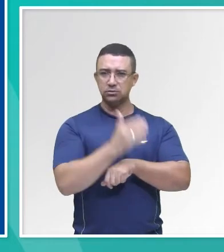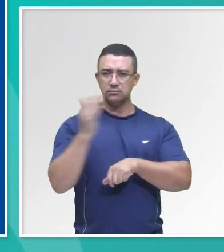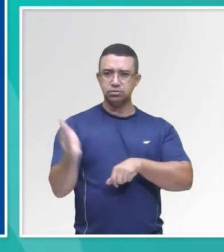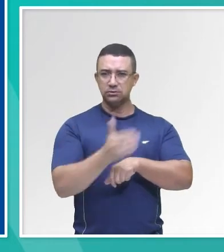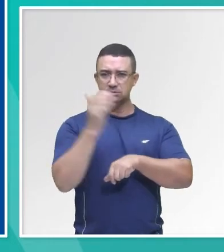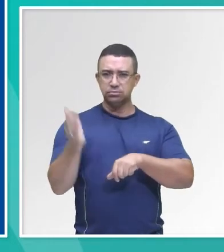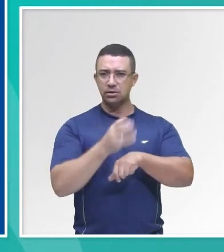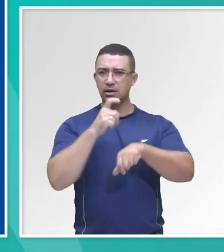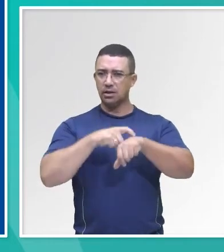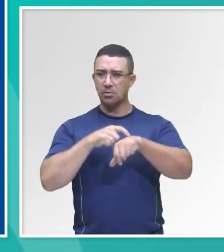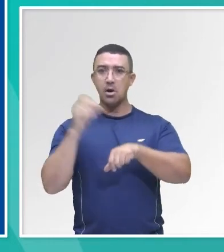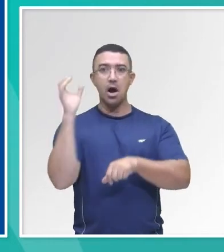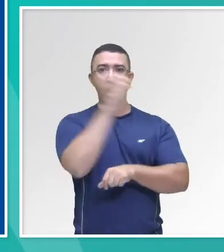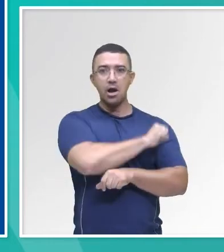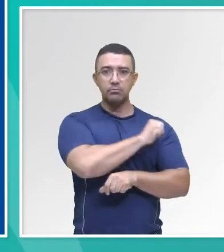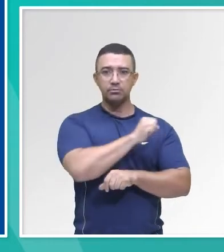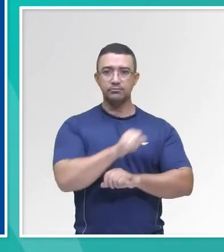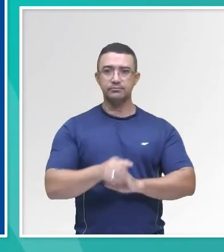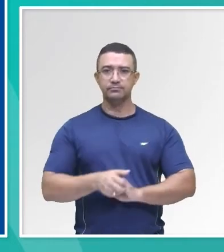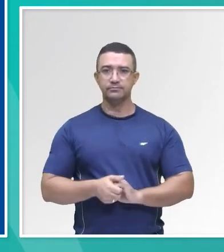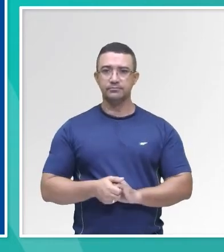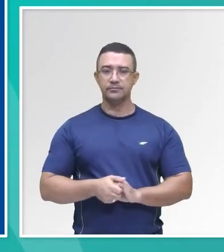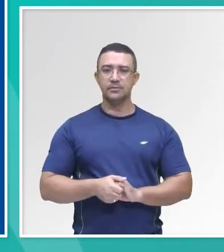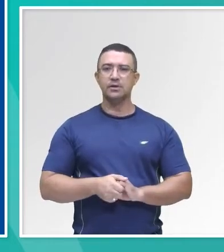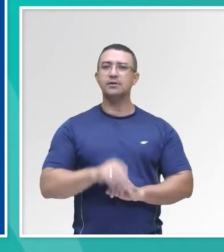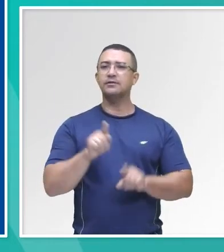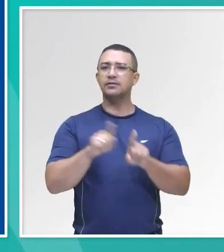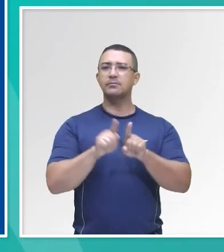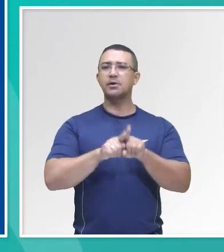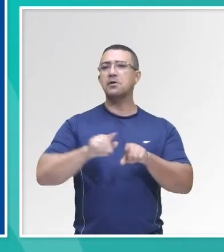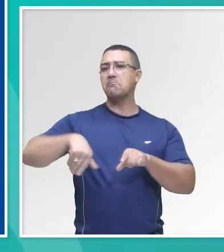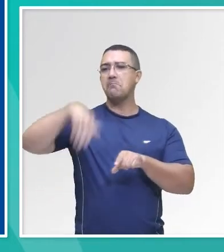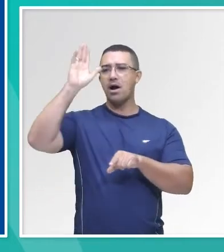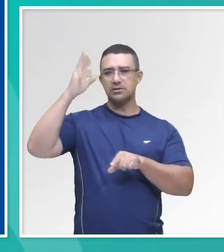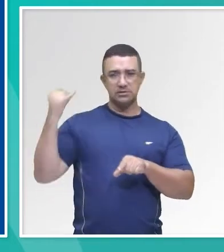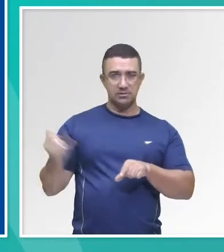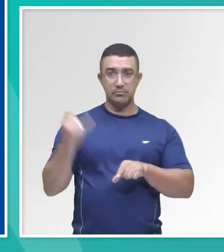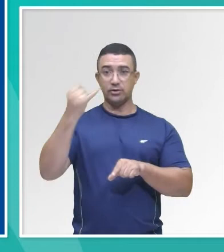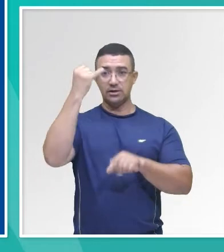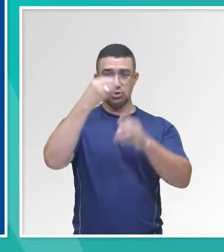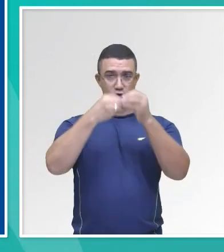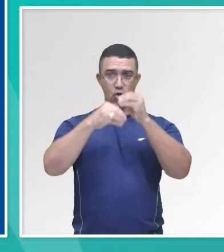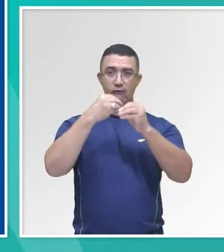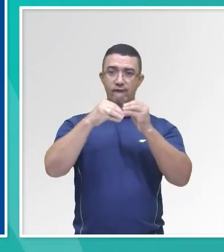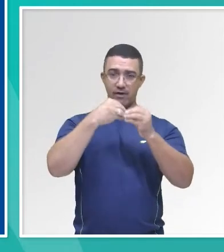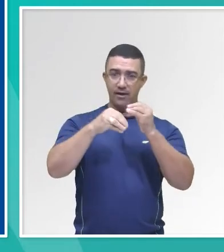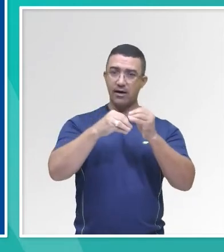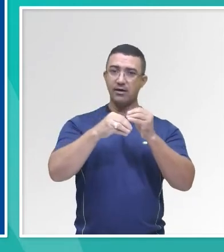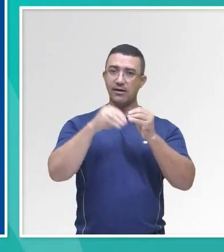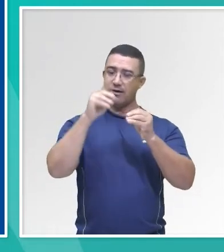mais rápida. E o que é mais importante, a novela, o narrador ele assume